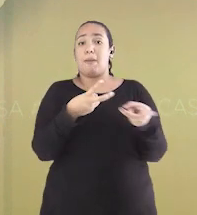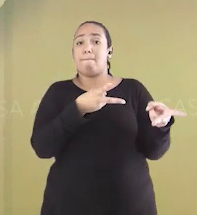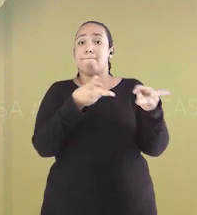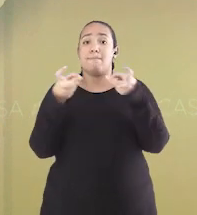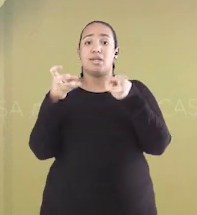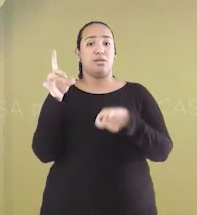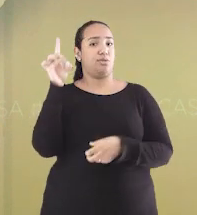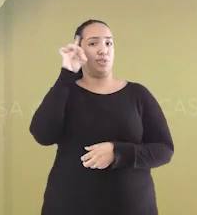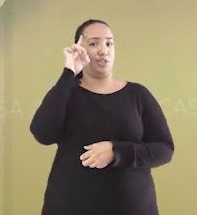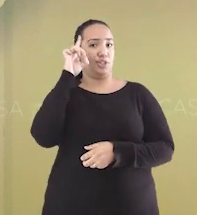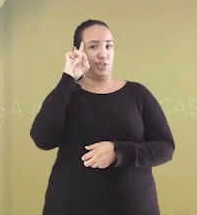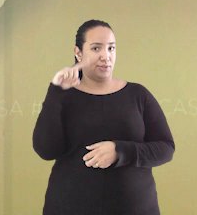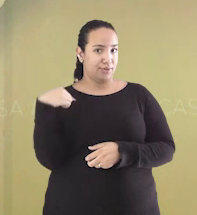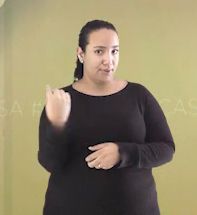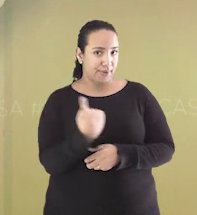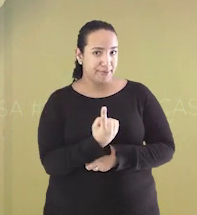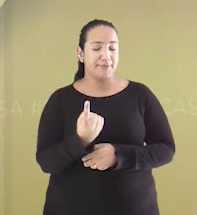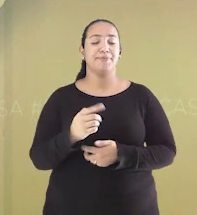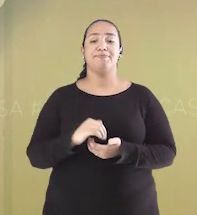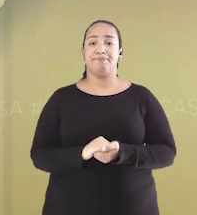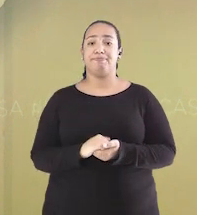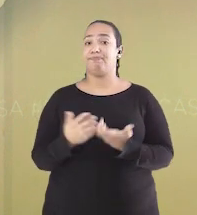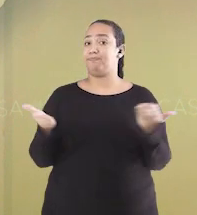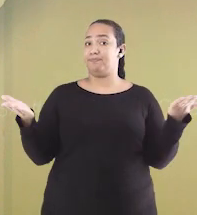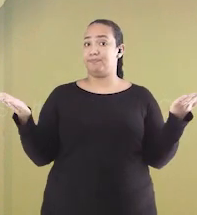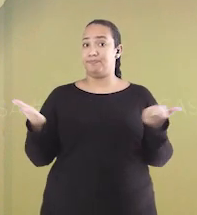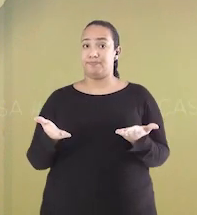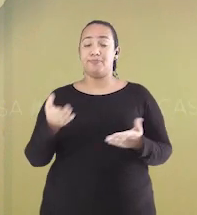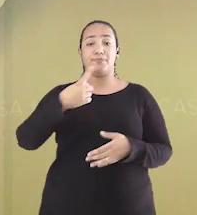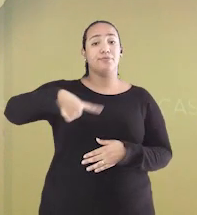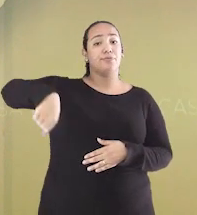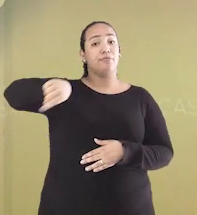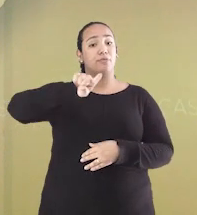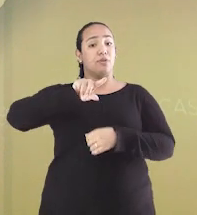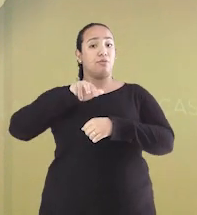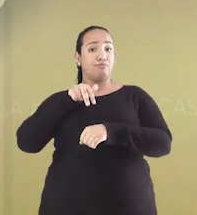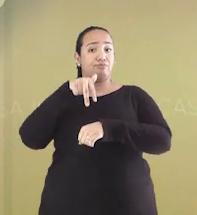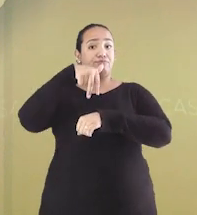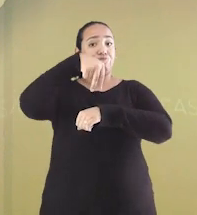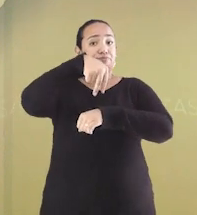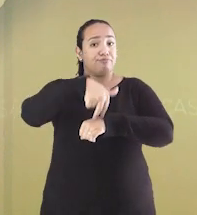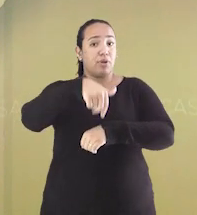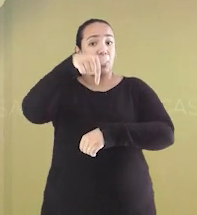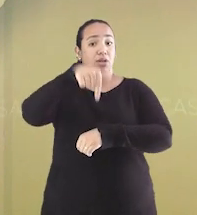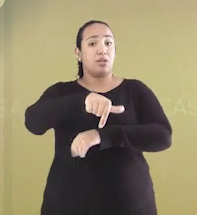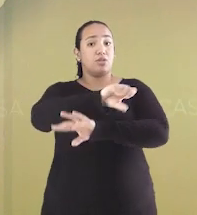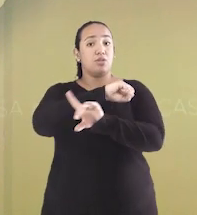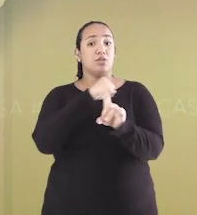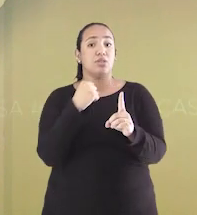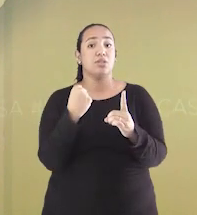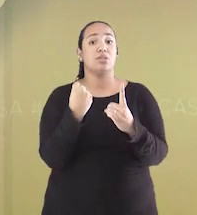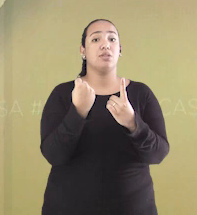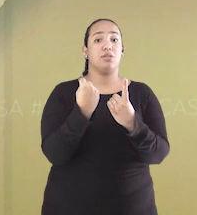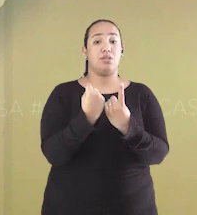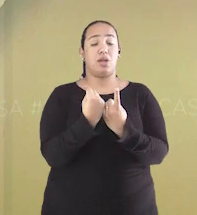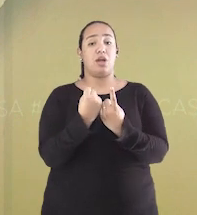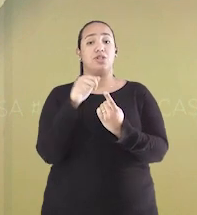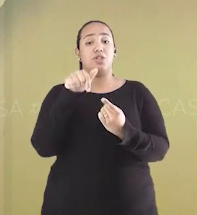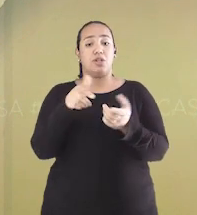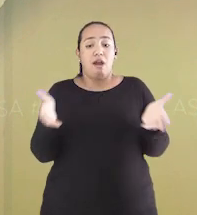cotidiano. Atualmente, nós estamos inseridos em uma sociedade na qual a aquisição de bens ela é